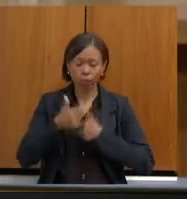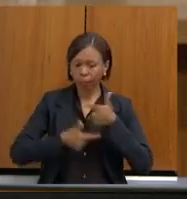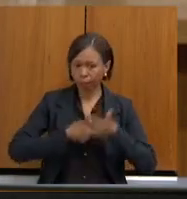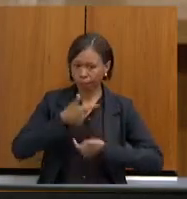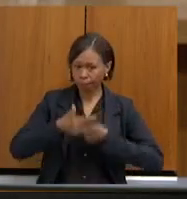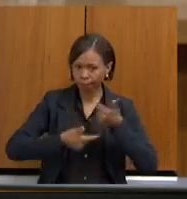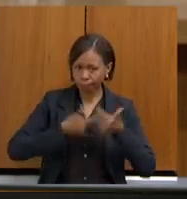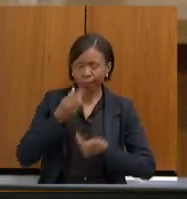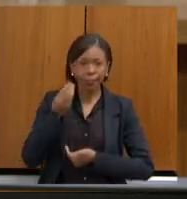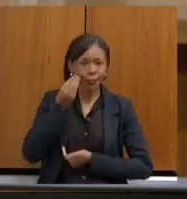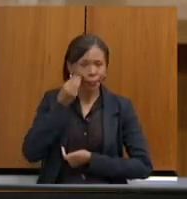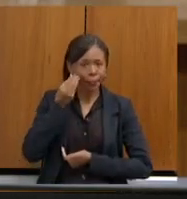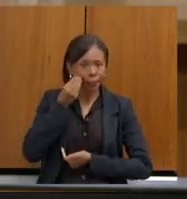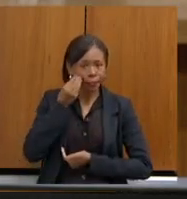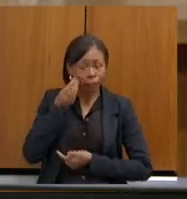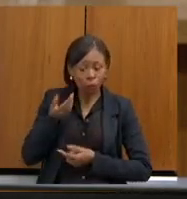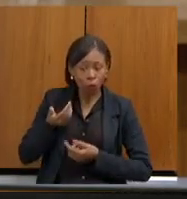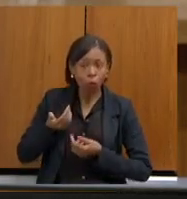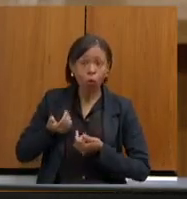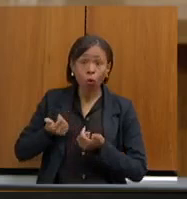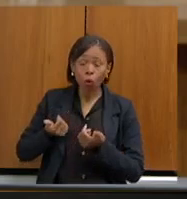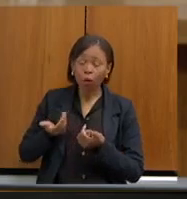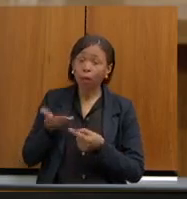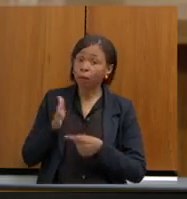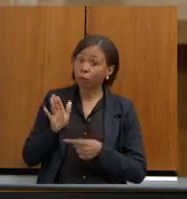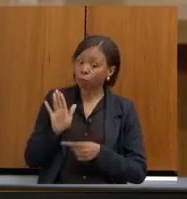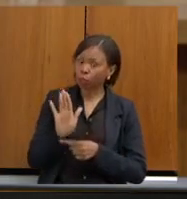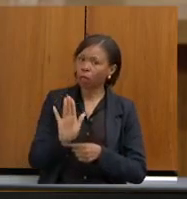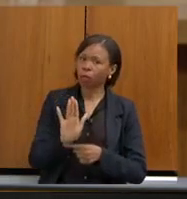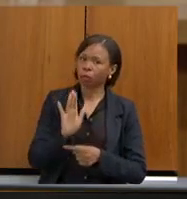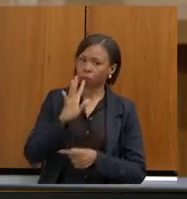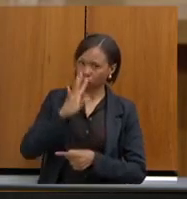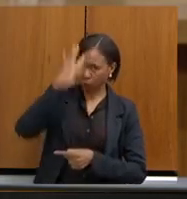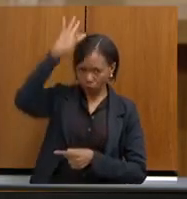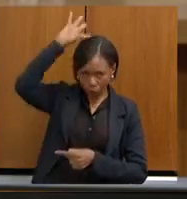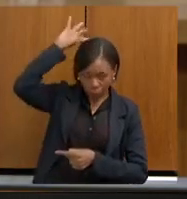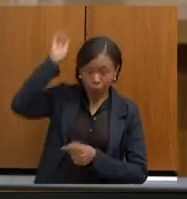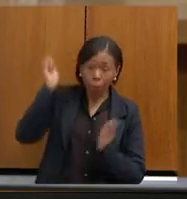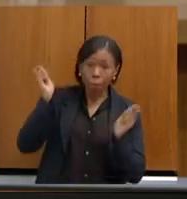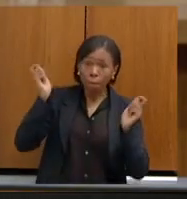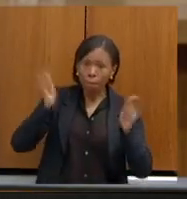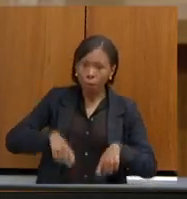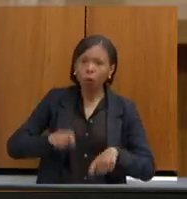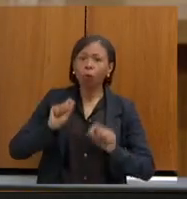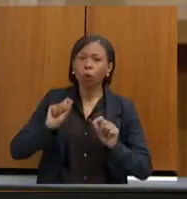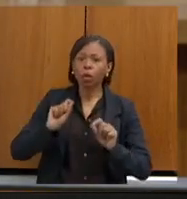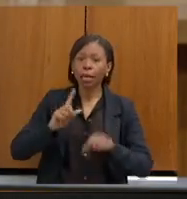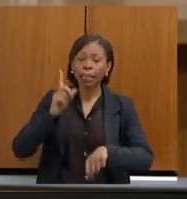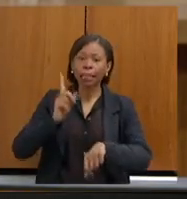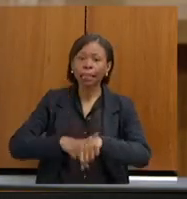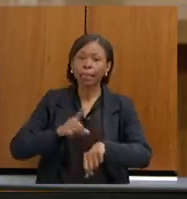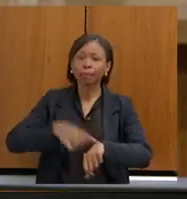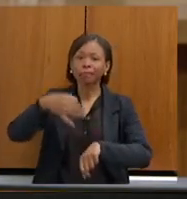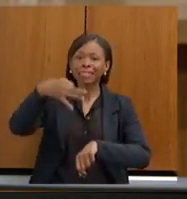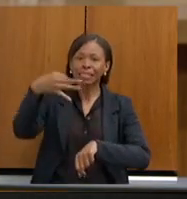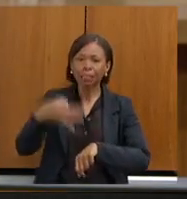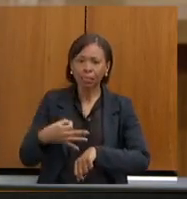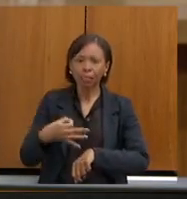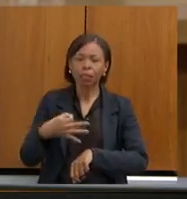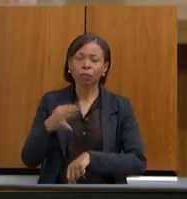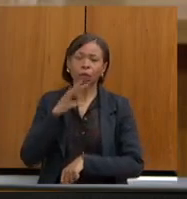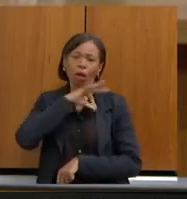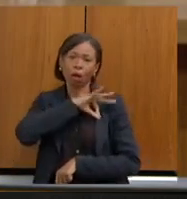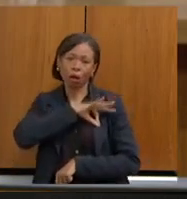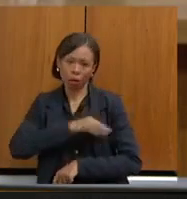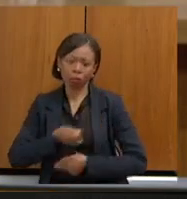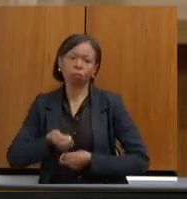garantir ao nosso Bombeiro Militar que possa receber o mais rápido possível de dentro daquilo que ele tem direito